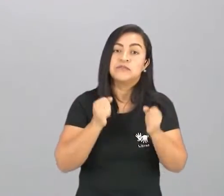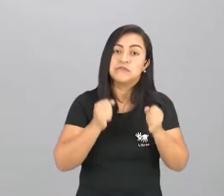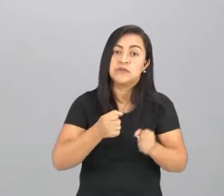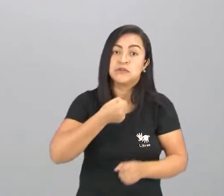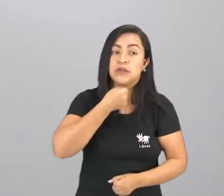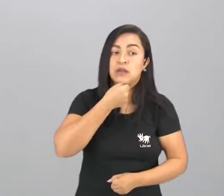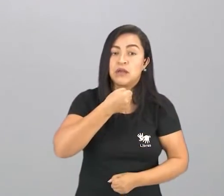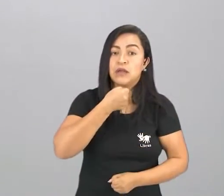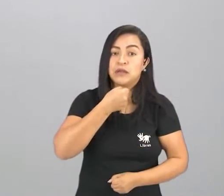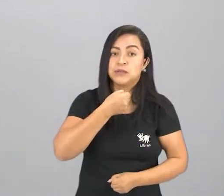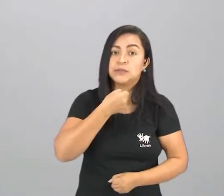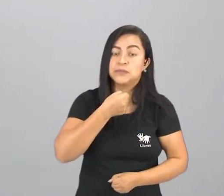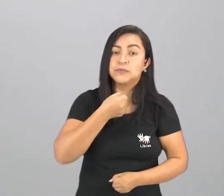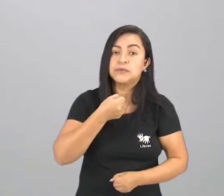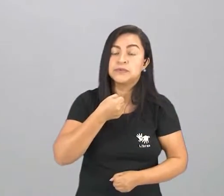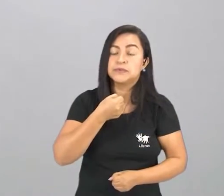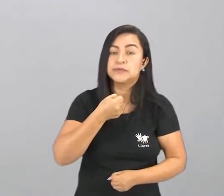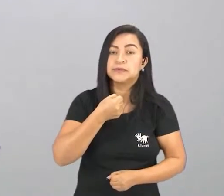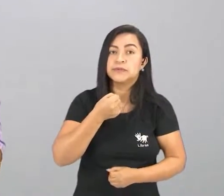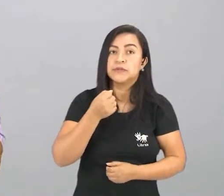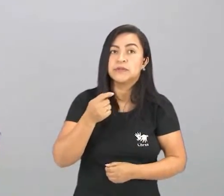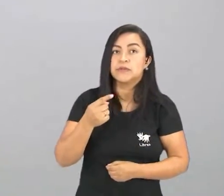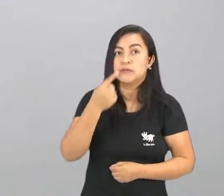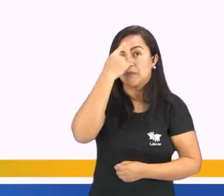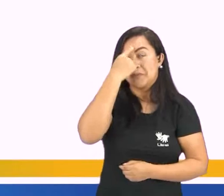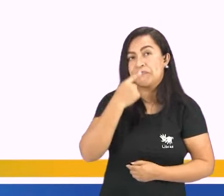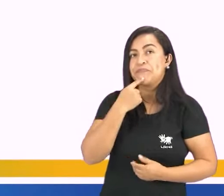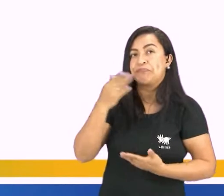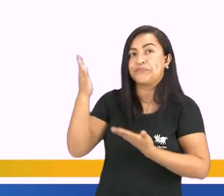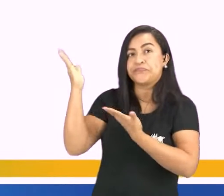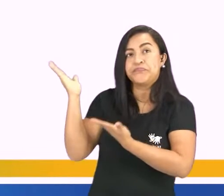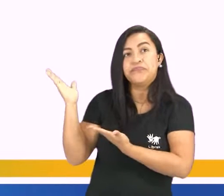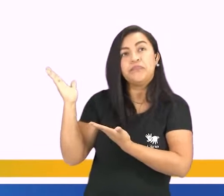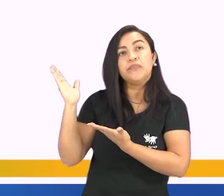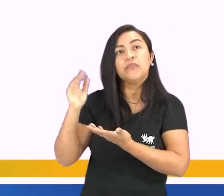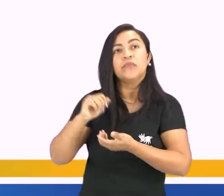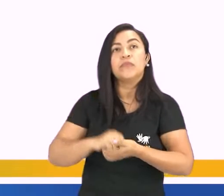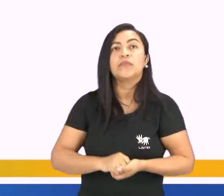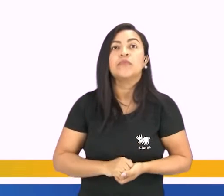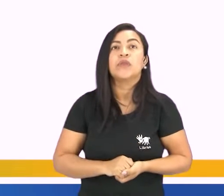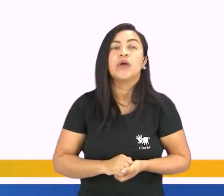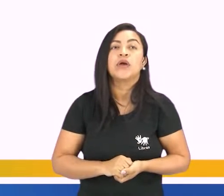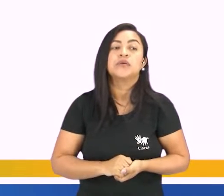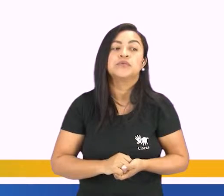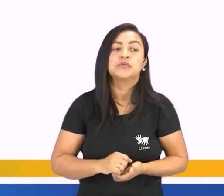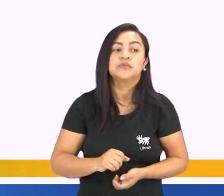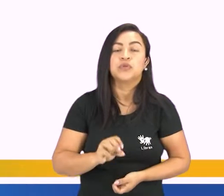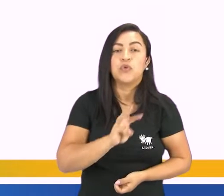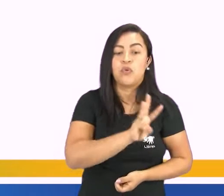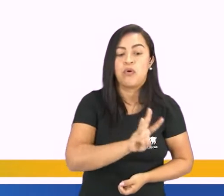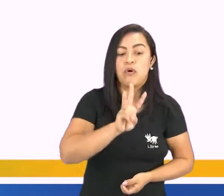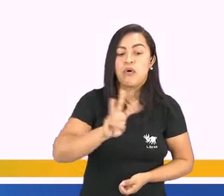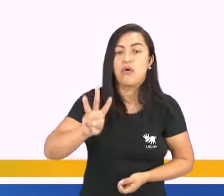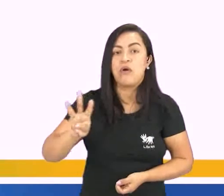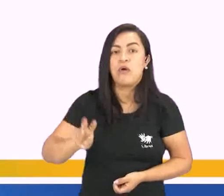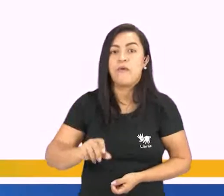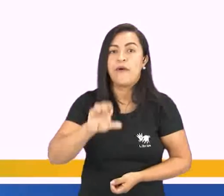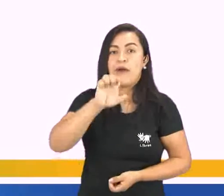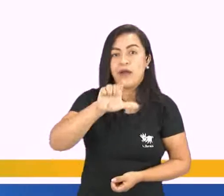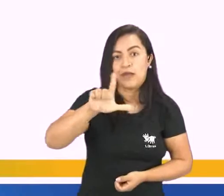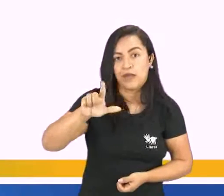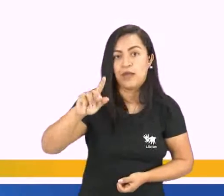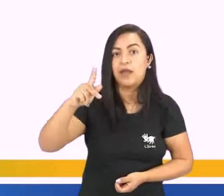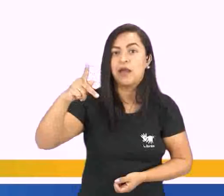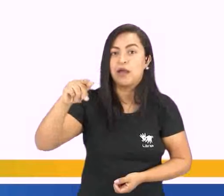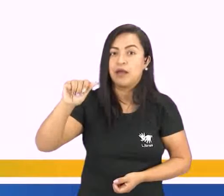né? Nós temos aqui a imagem de um site chamado El País, que é um site argentino.